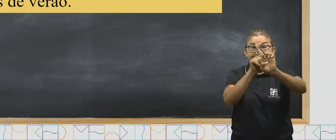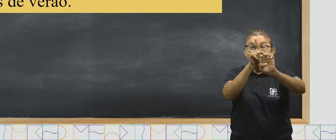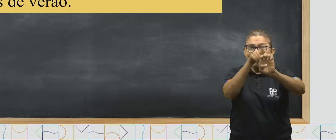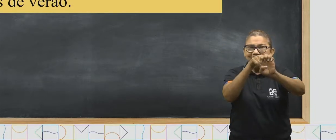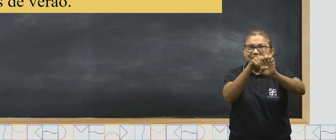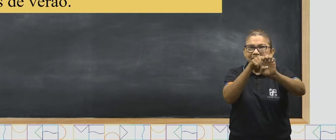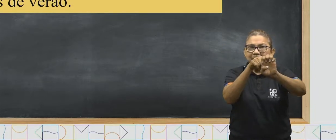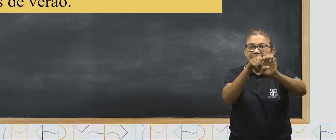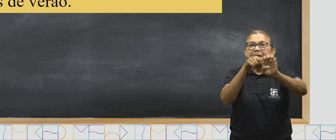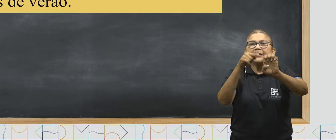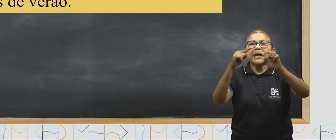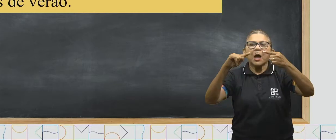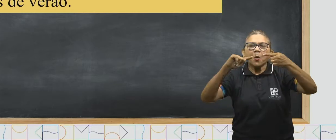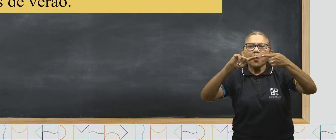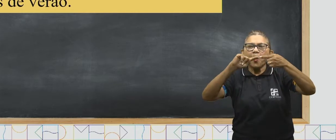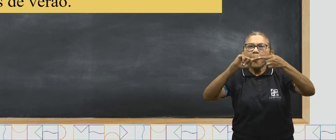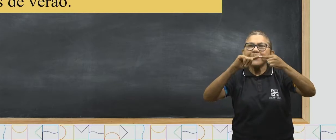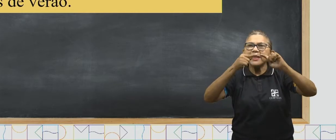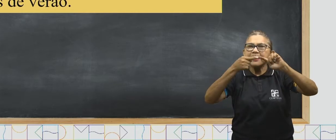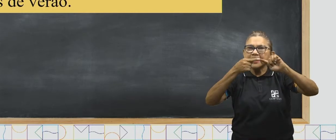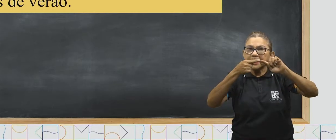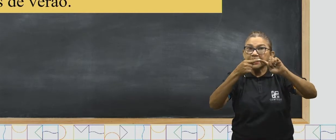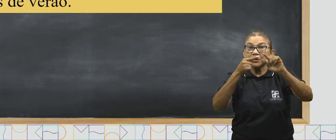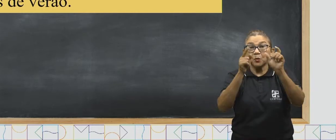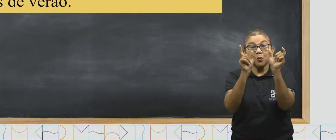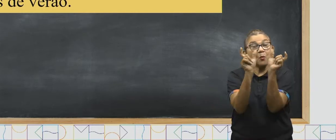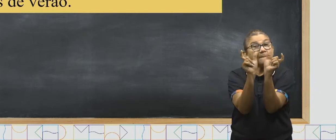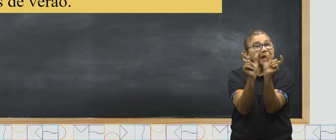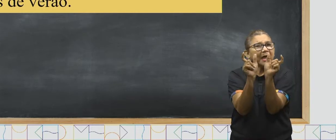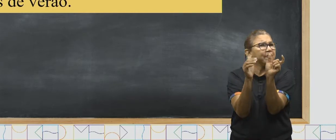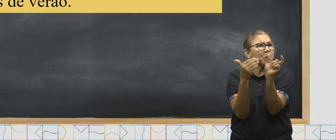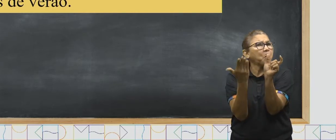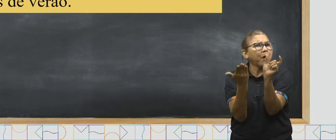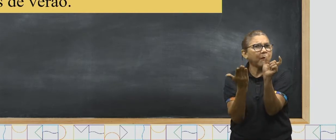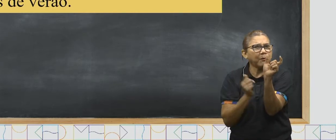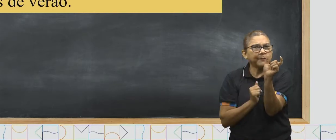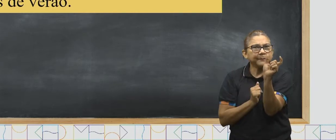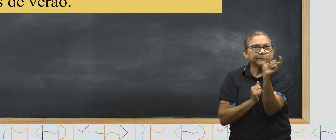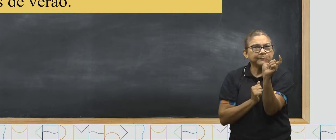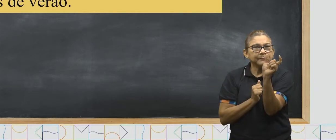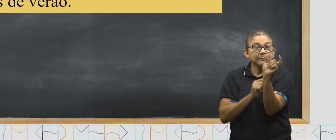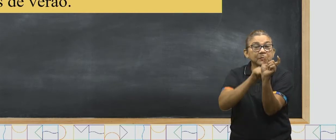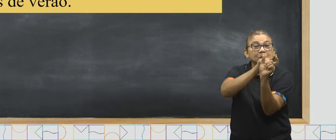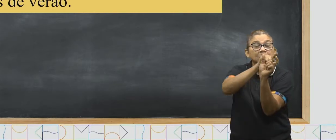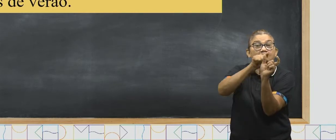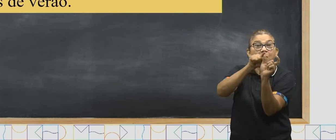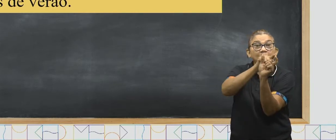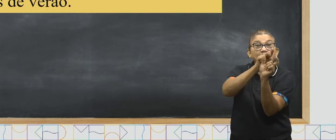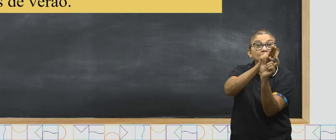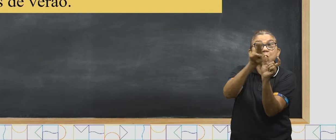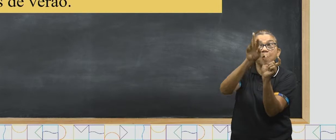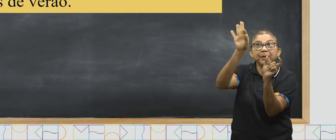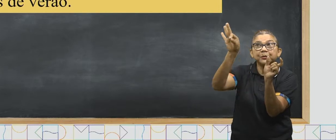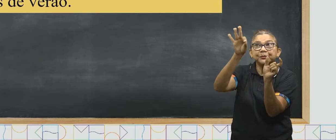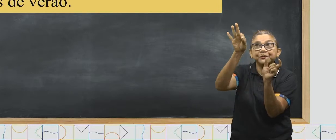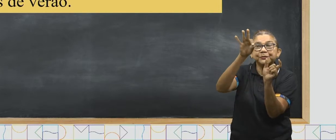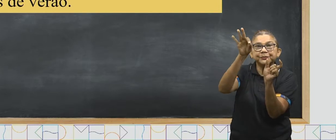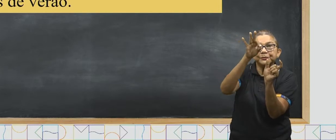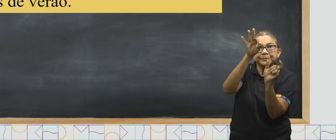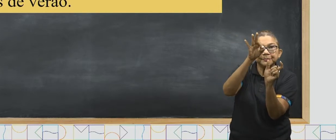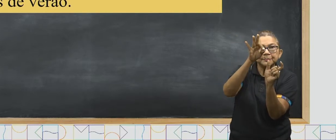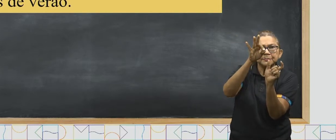combinando, concordando com qual elemento aqui nesta frase? Com vagalume. E por que